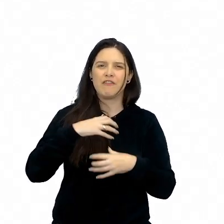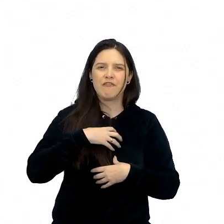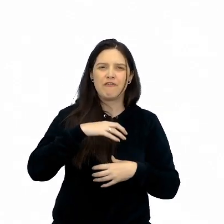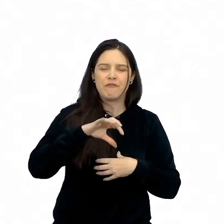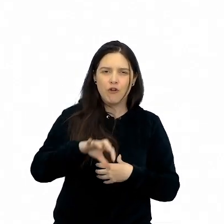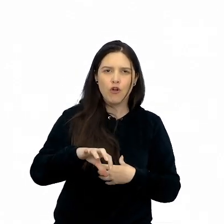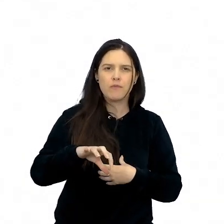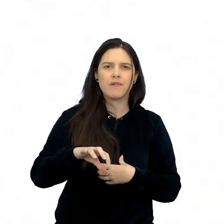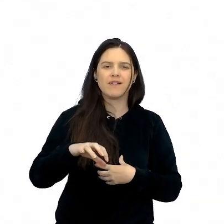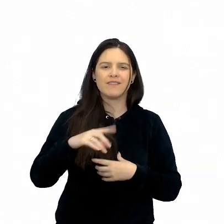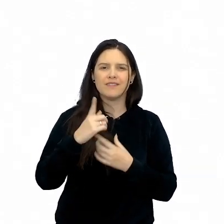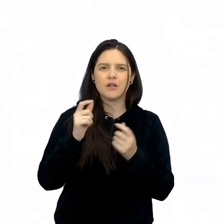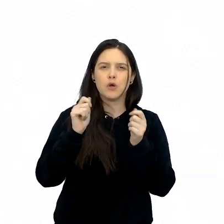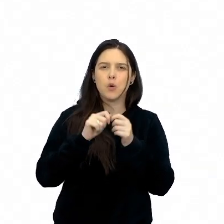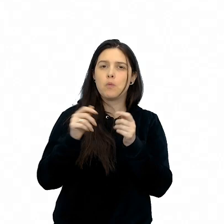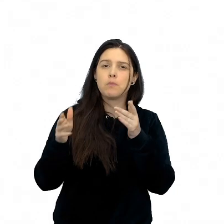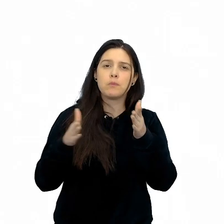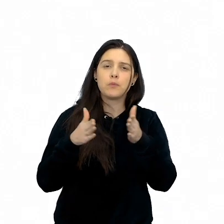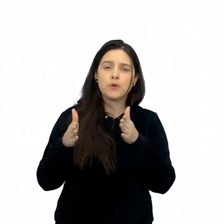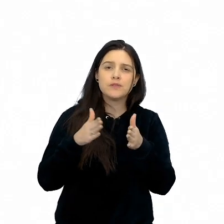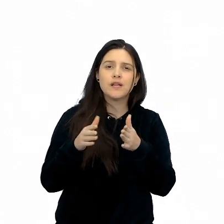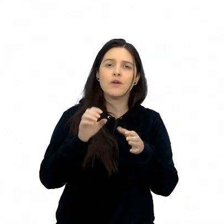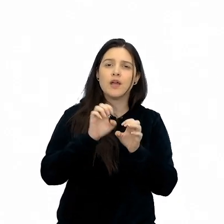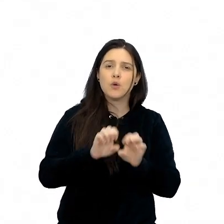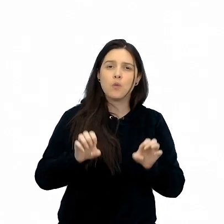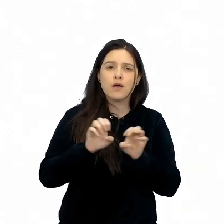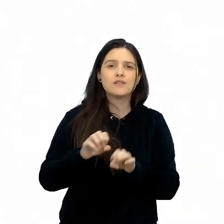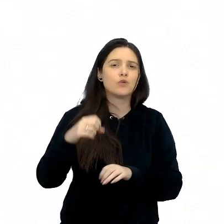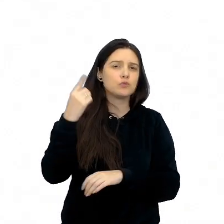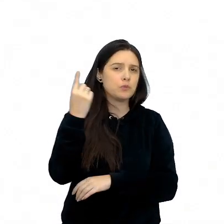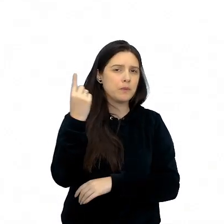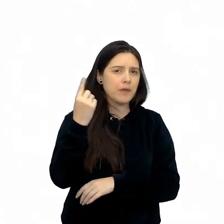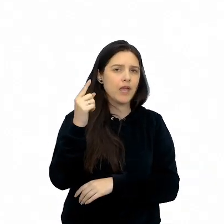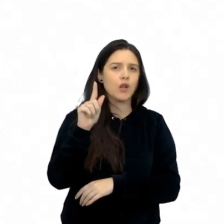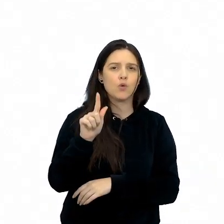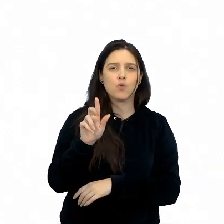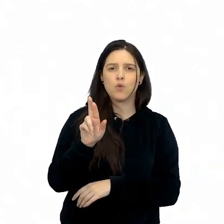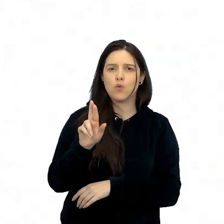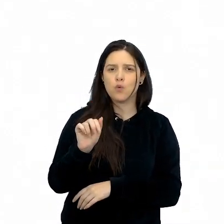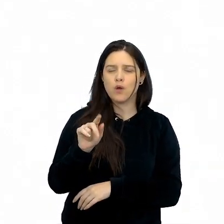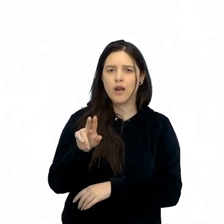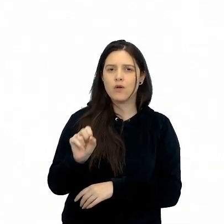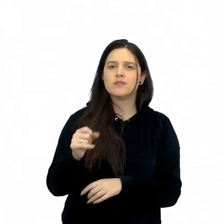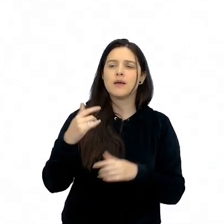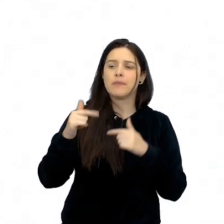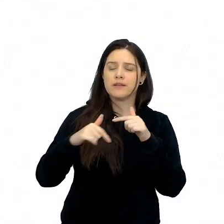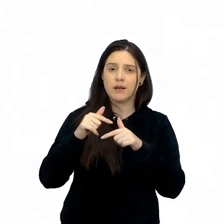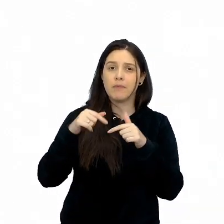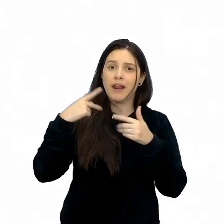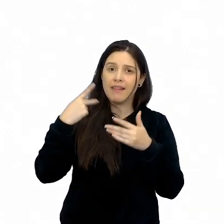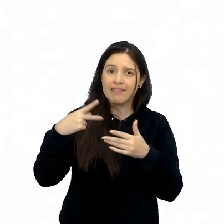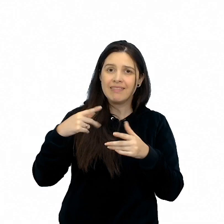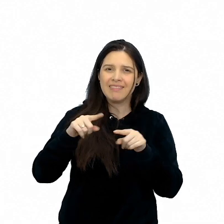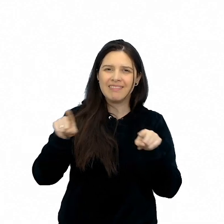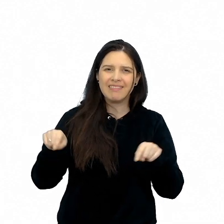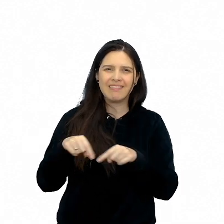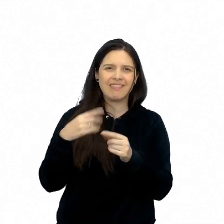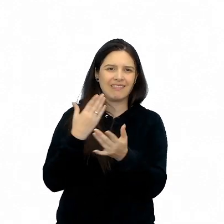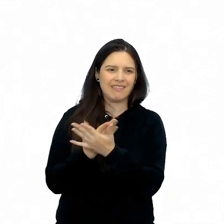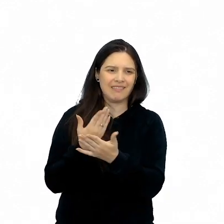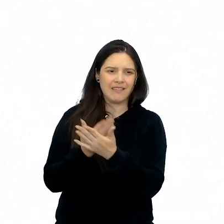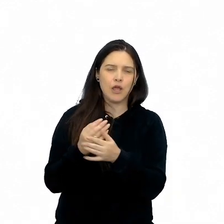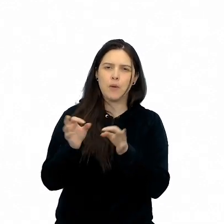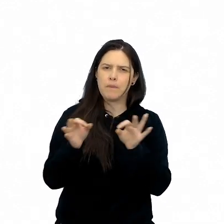2. Se ele não consegue resolver uma equação do primeiro grau, ele vai ter dificuldade em trabalhar com essa aula. Não é porque talvez ele